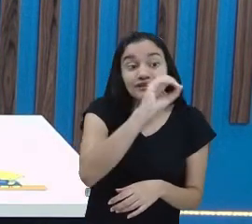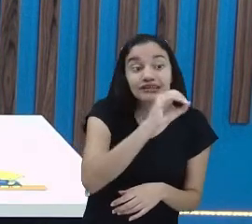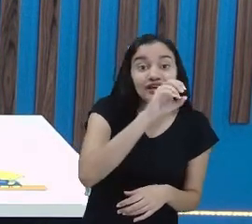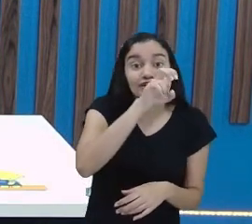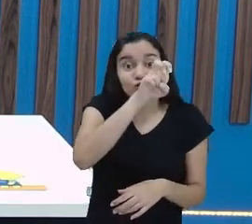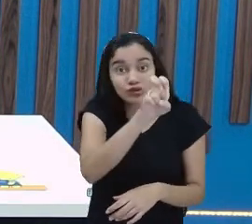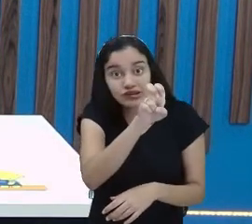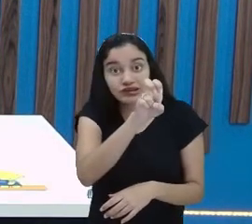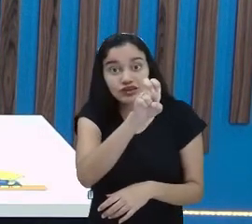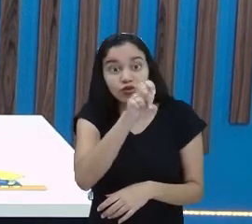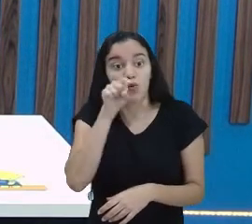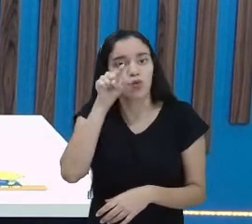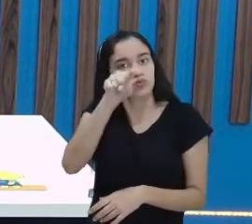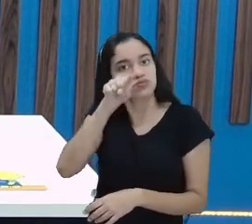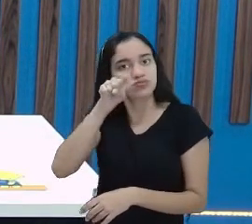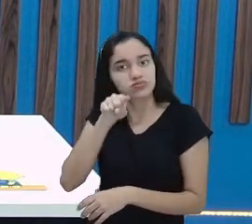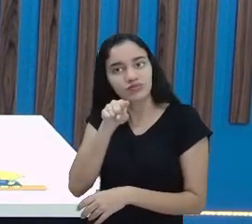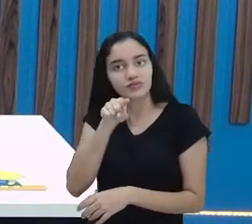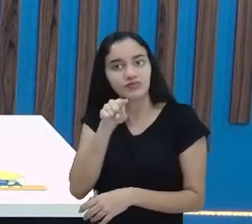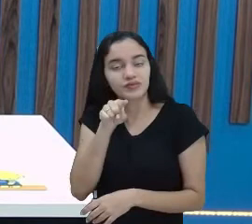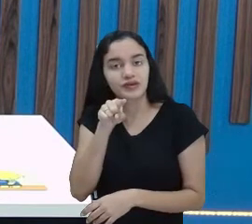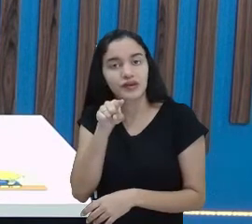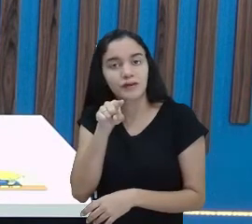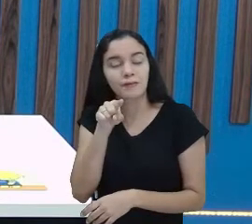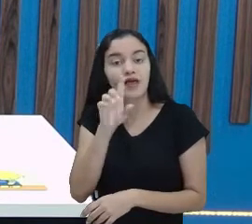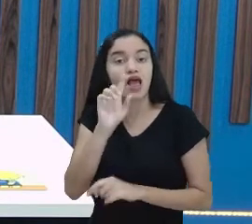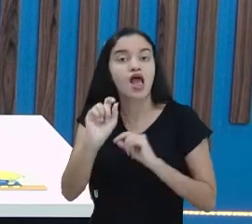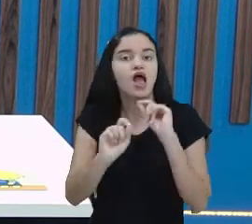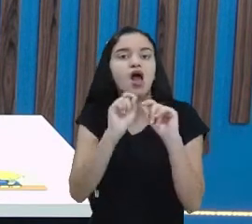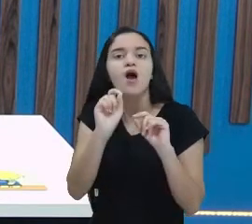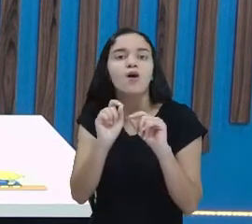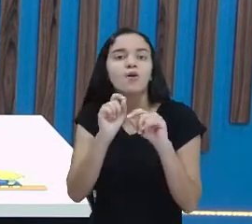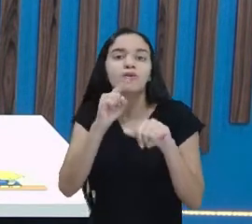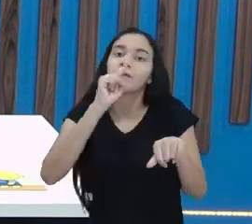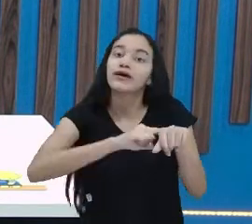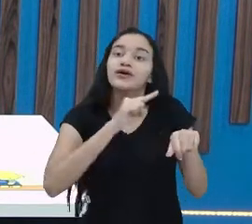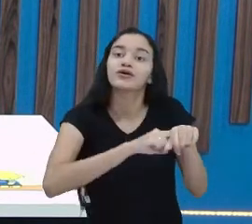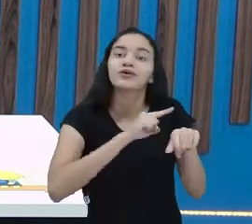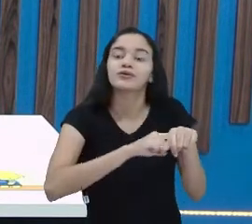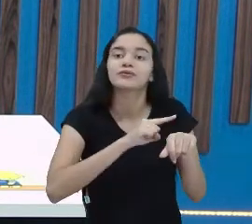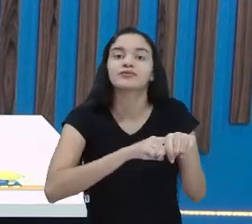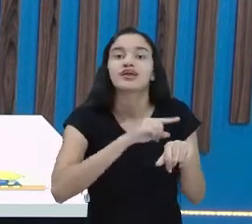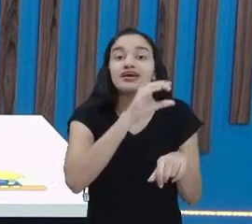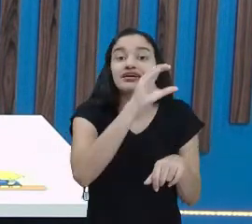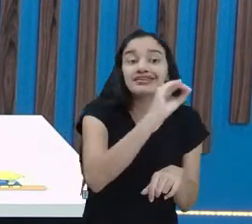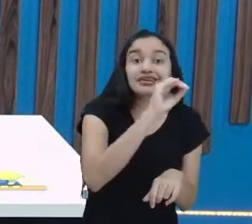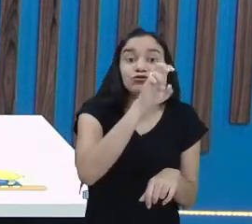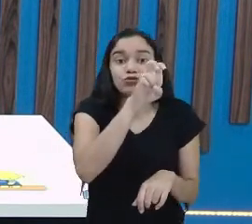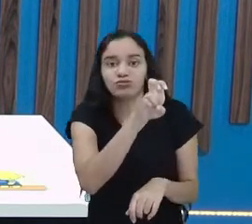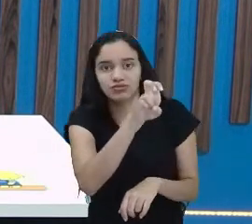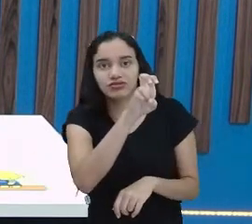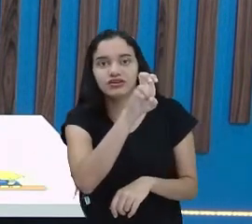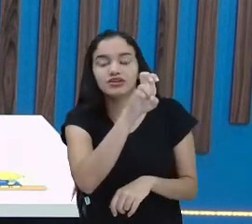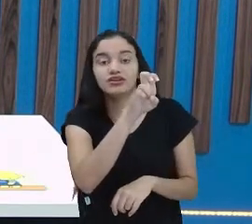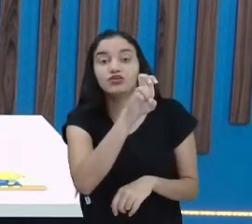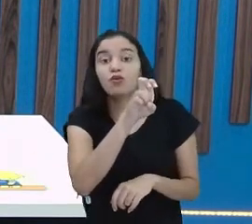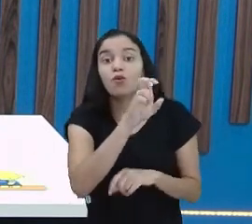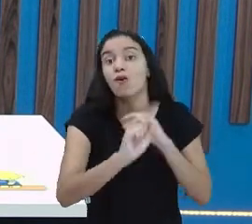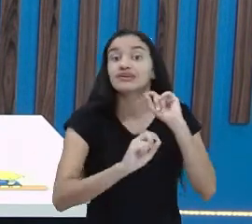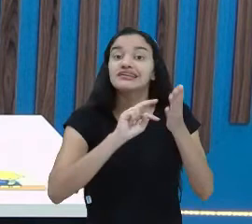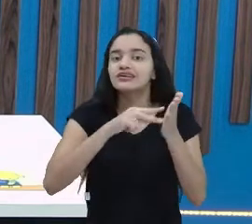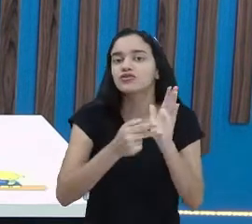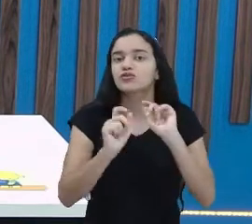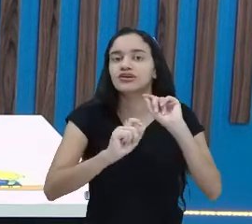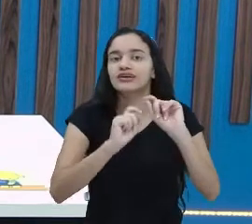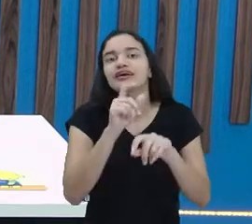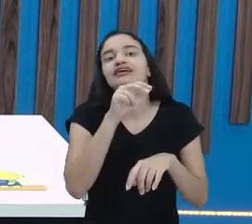2 pontinhos, tá certo? A frente é onde marca a hora. Aqui está marcando 05, quer dizer que são 5